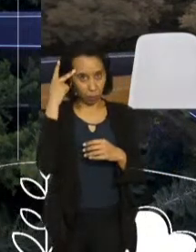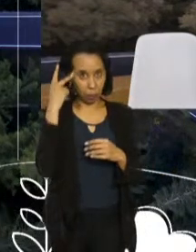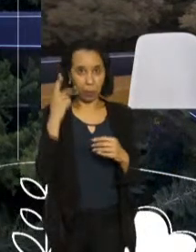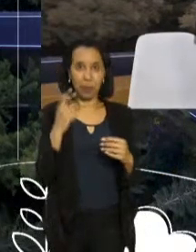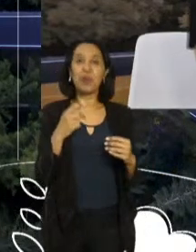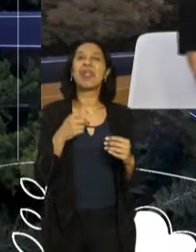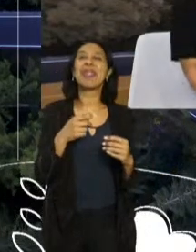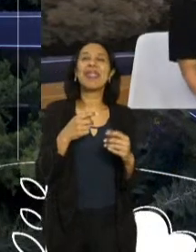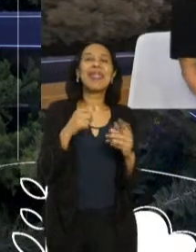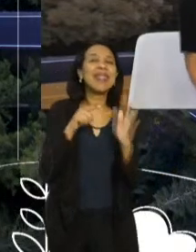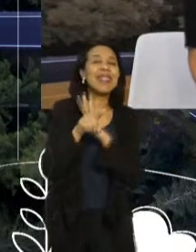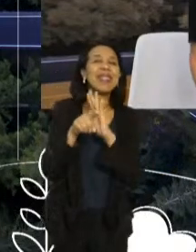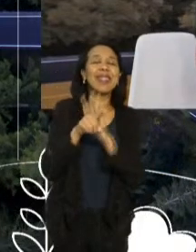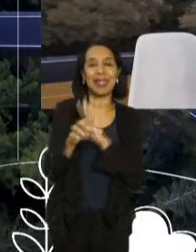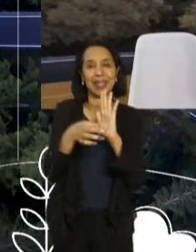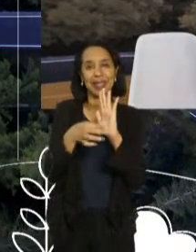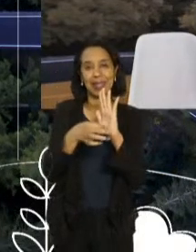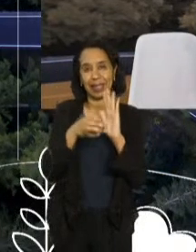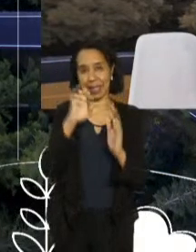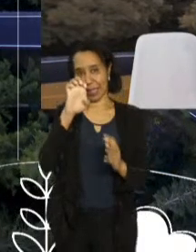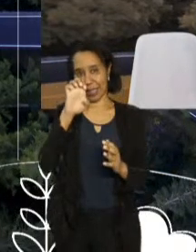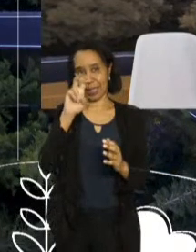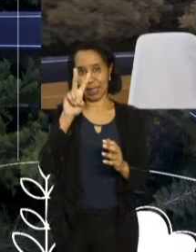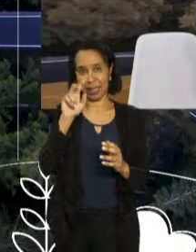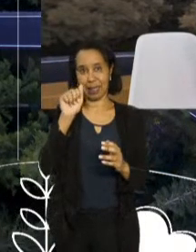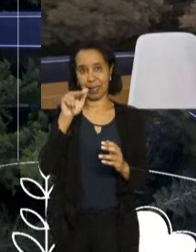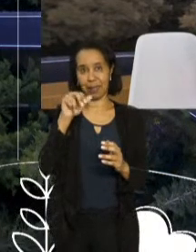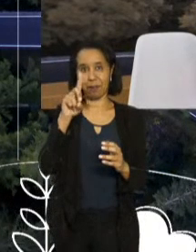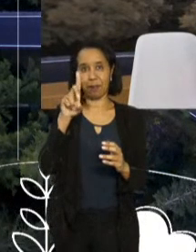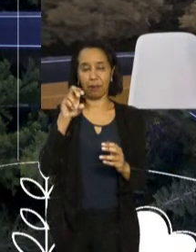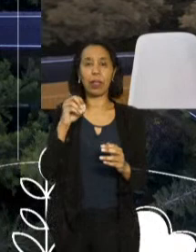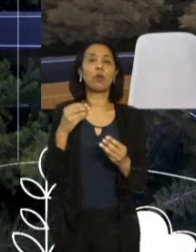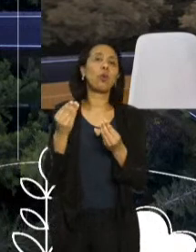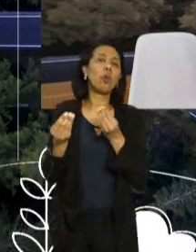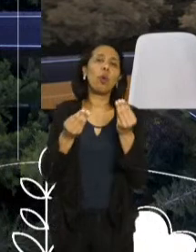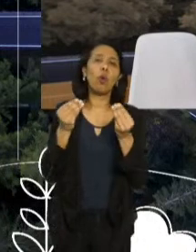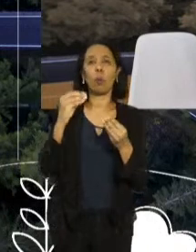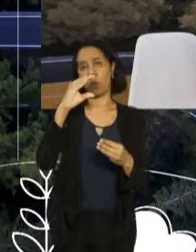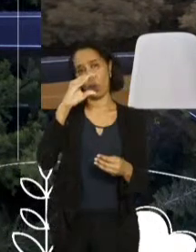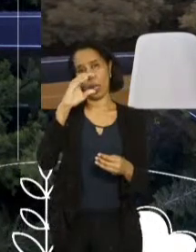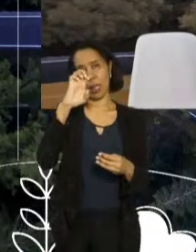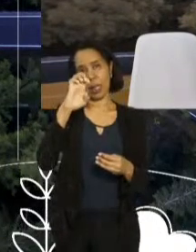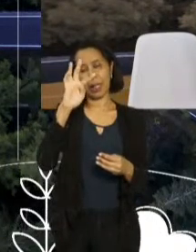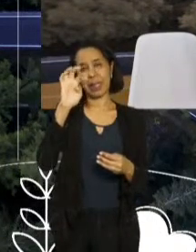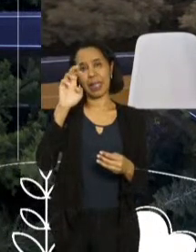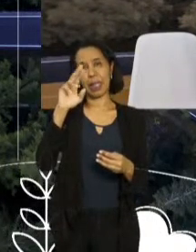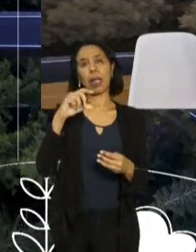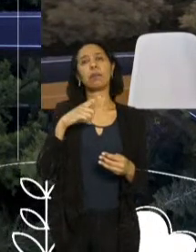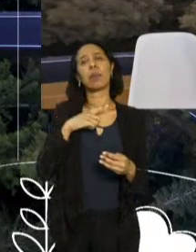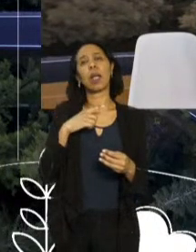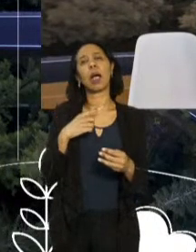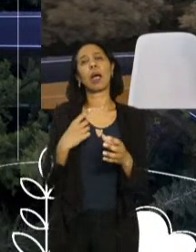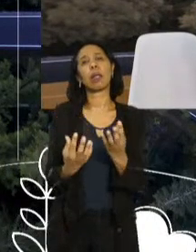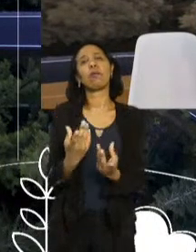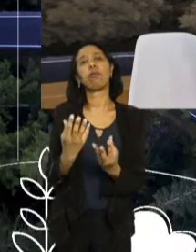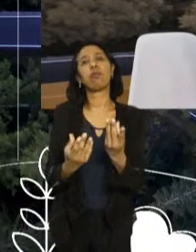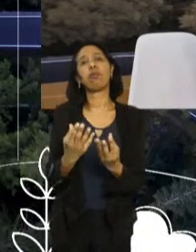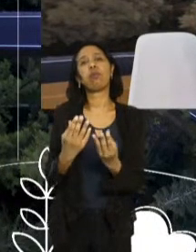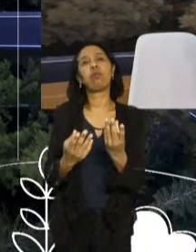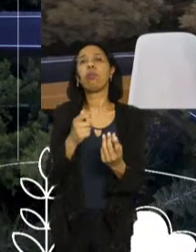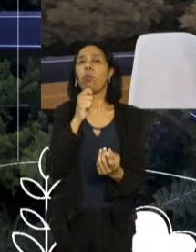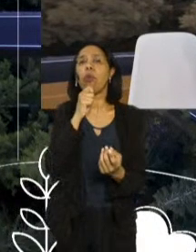participantes aqui hoje, que é do Evandro Júnior. Ele quer saber como a CETESB trata a incineração de resíduos sem a